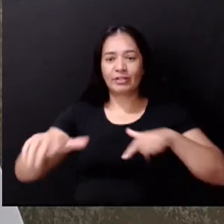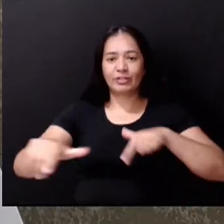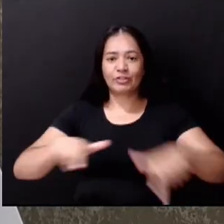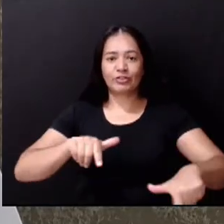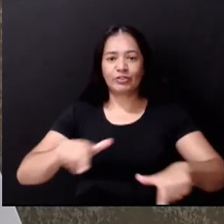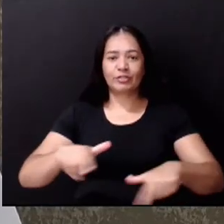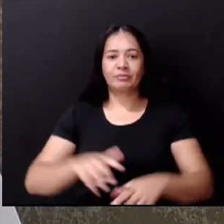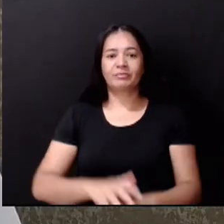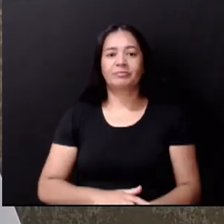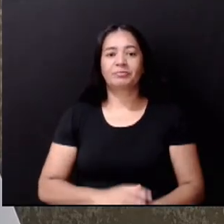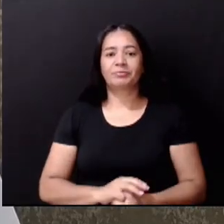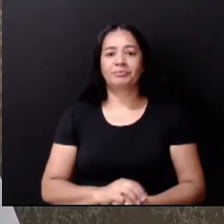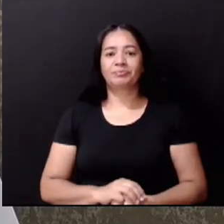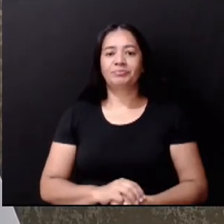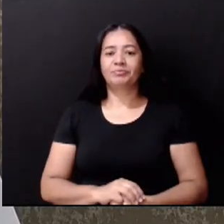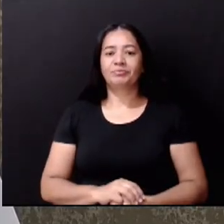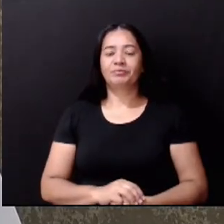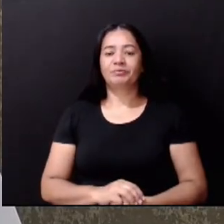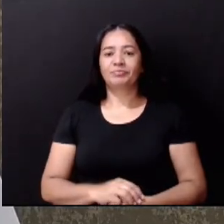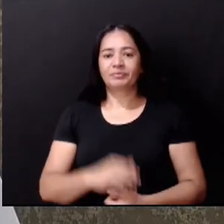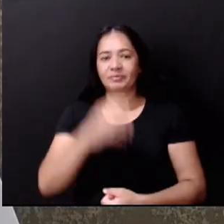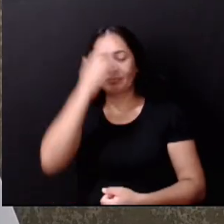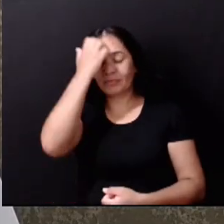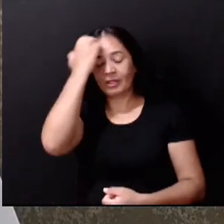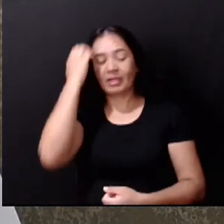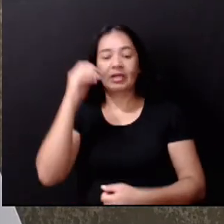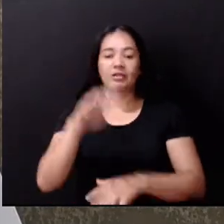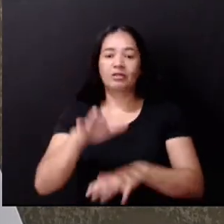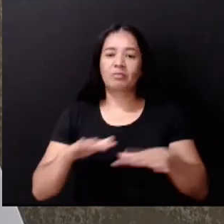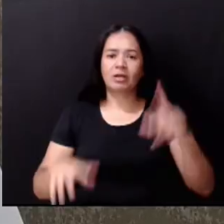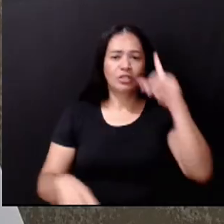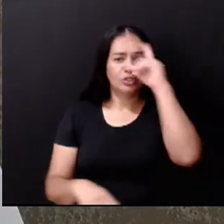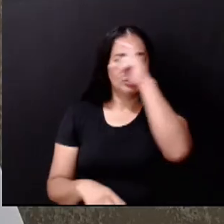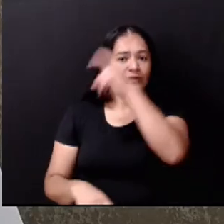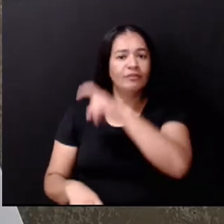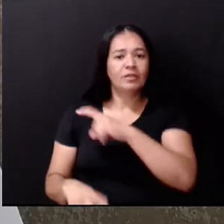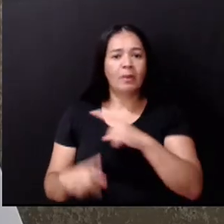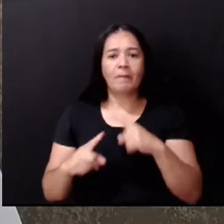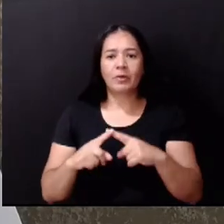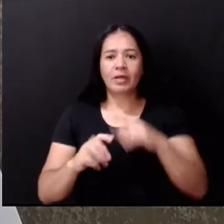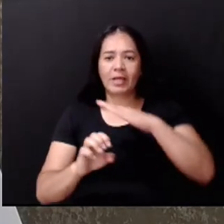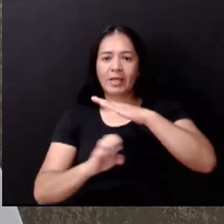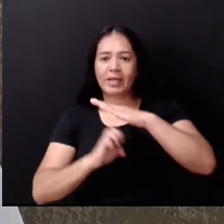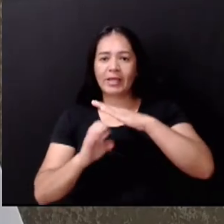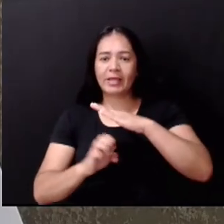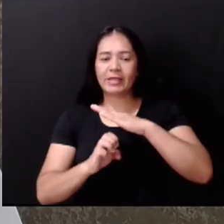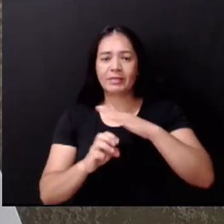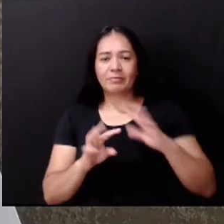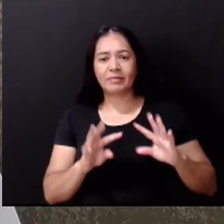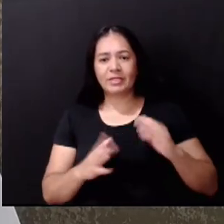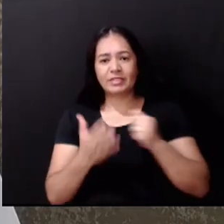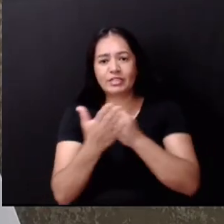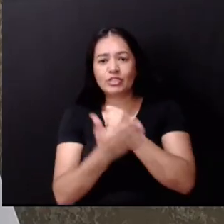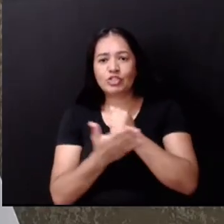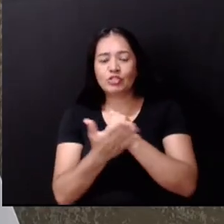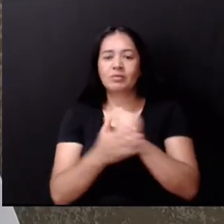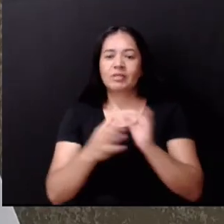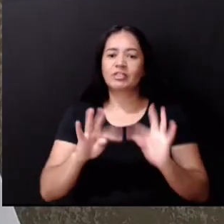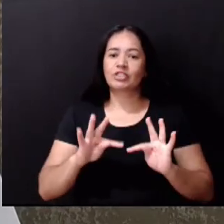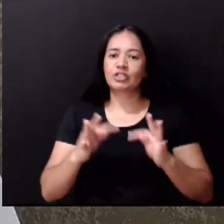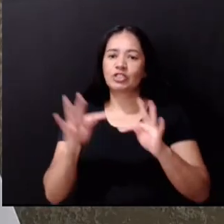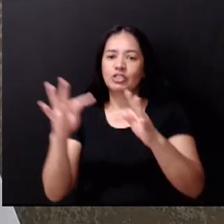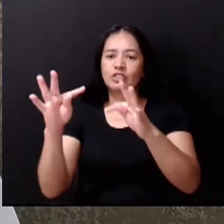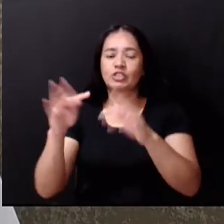assim, muito difícil, que é o mercado de empresas de base tecnológica, com base em